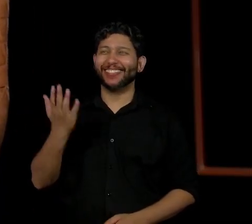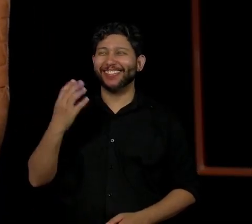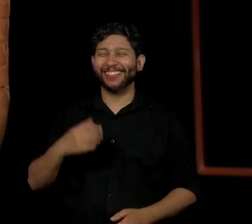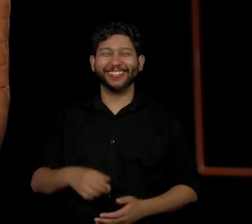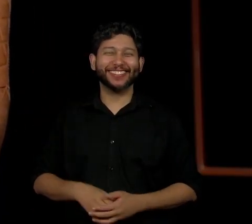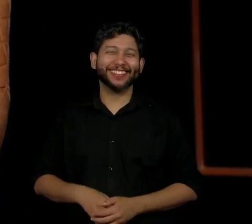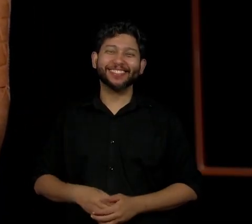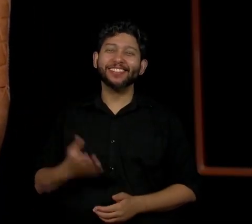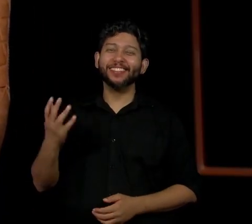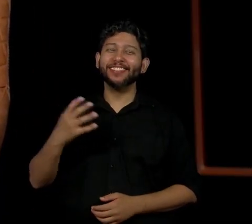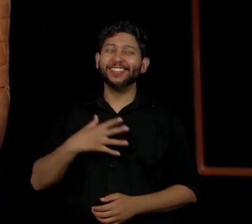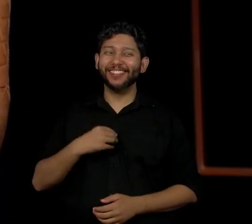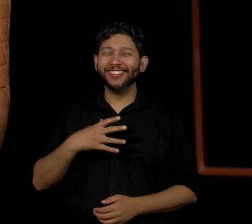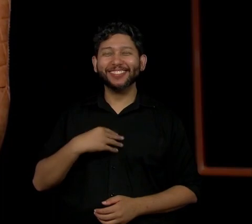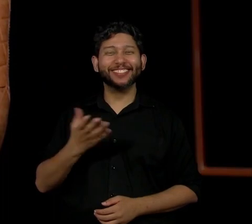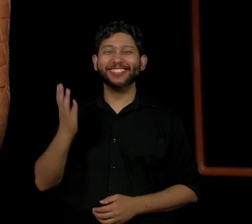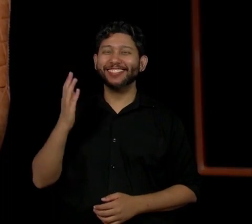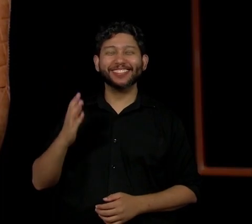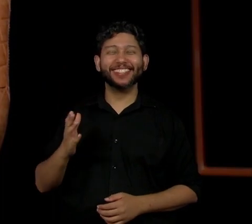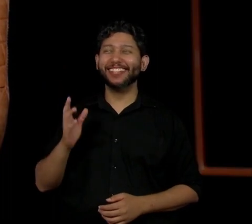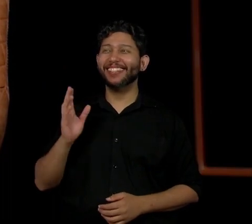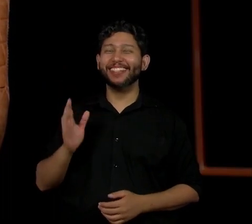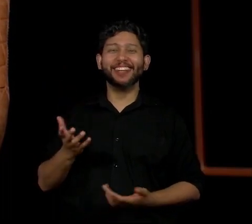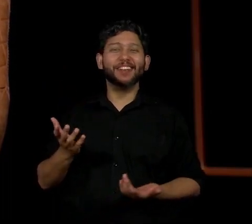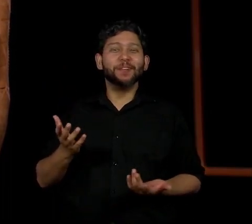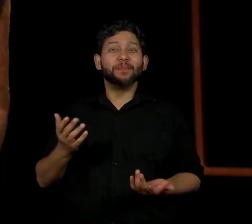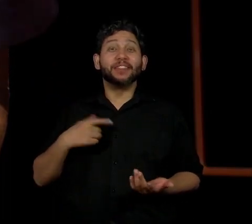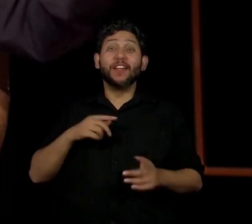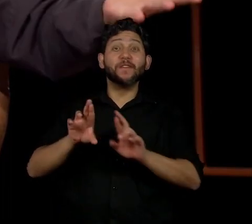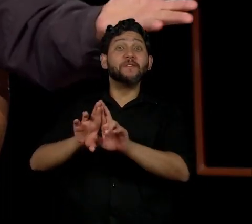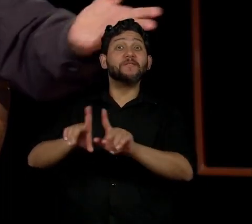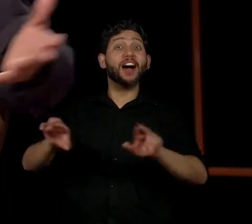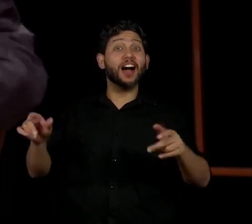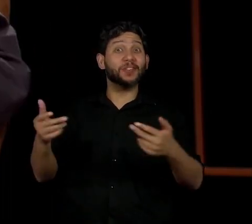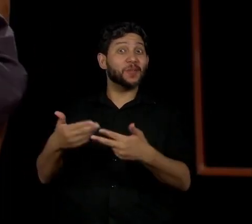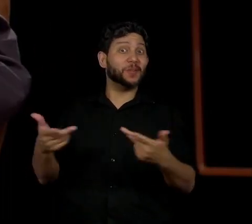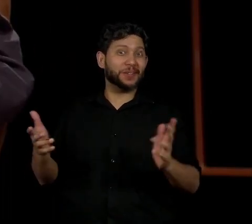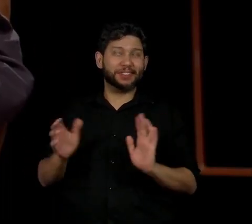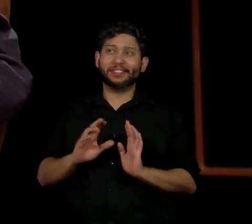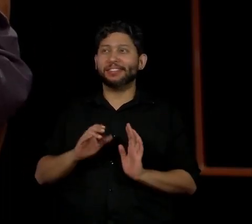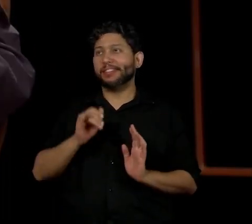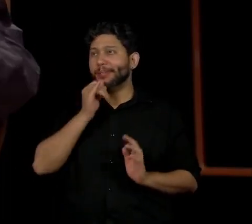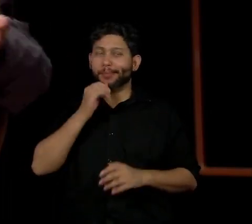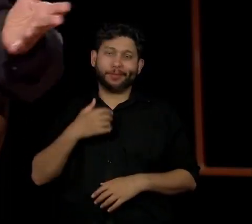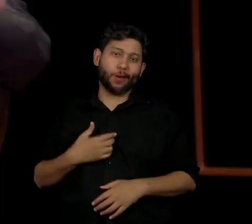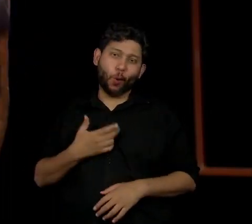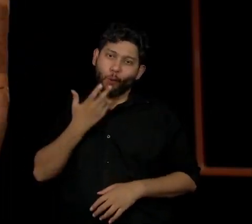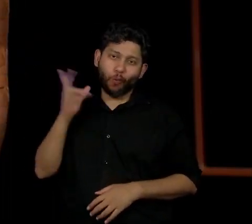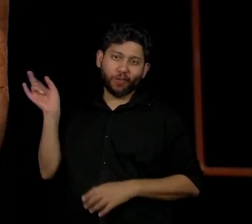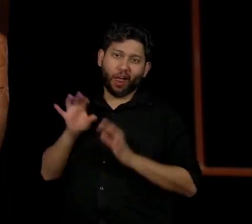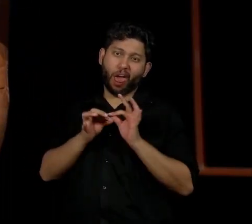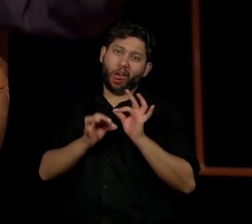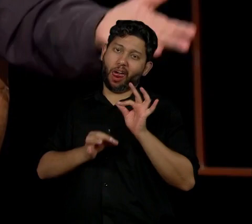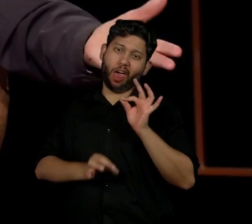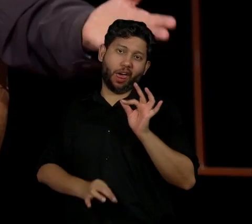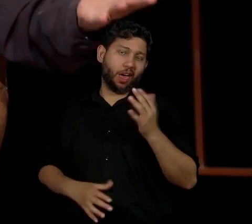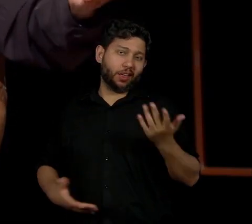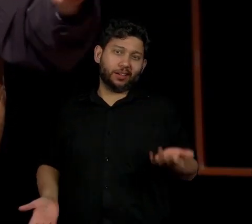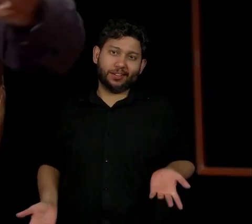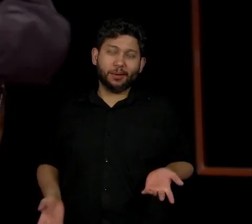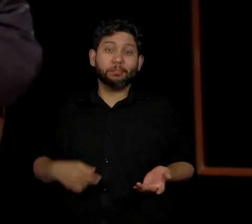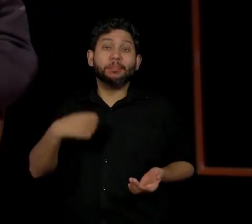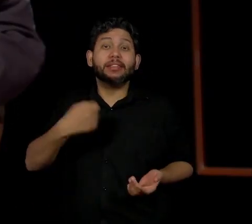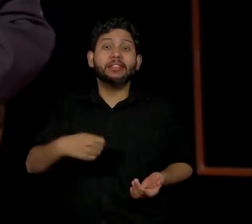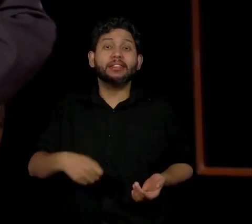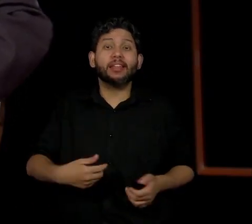Tony foi vamos dizer assim, entre tantas coisas, se eu também ficar falando do Tony aqui, eu vou ficar também uns 3